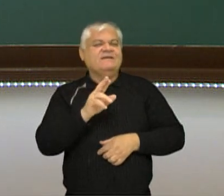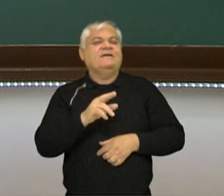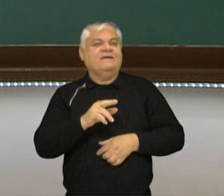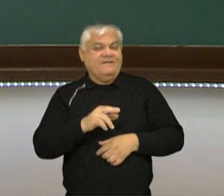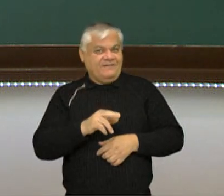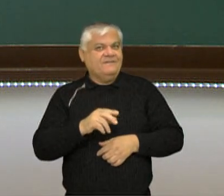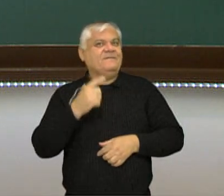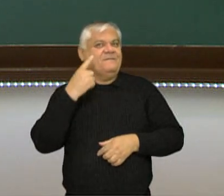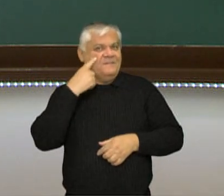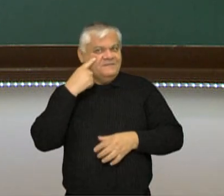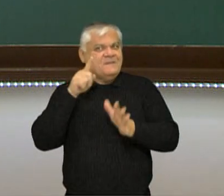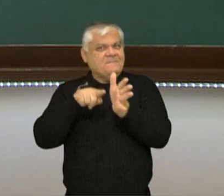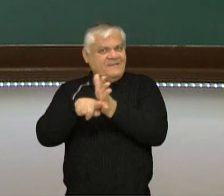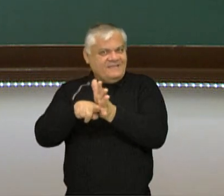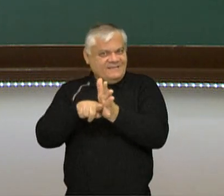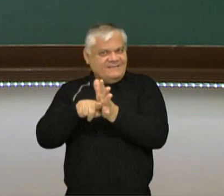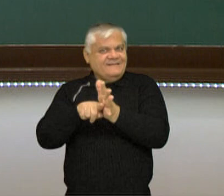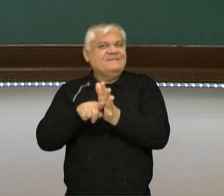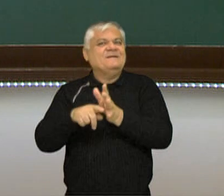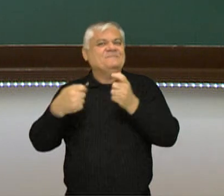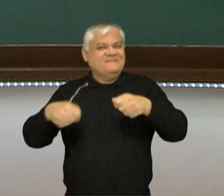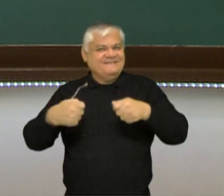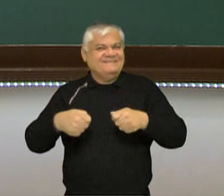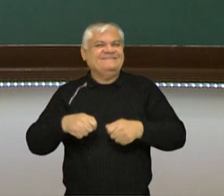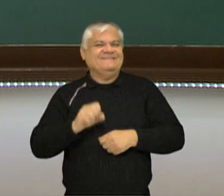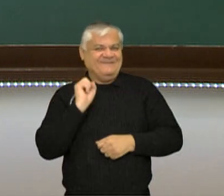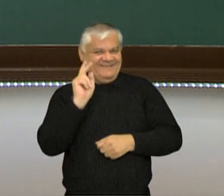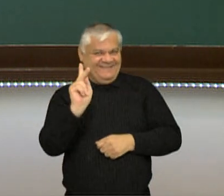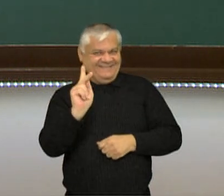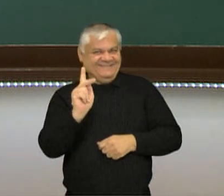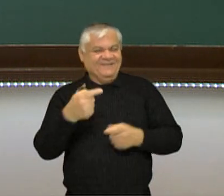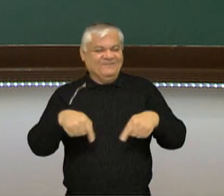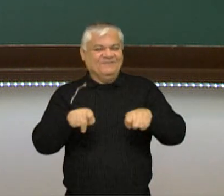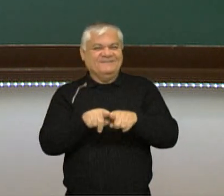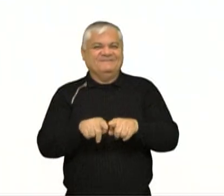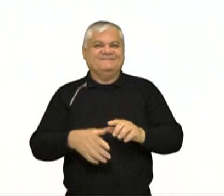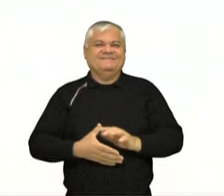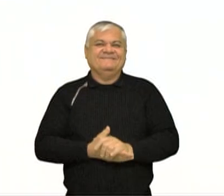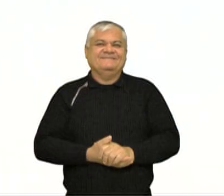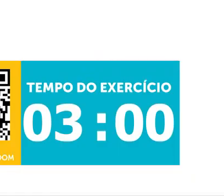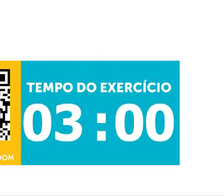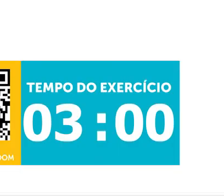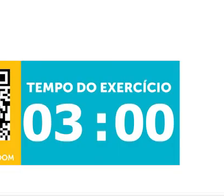Vale fazer aquela pesquisa básica aí antes de responder, tá bom? Voltamos logo.